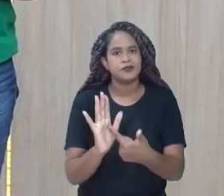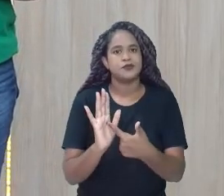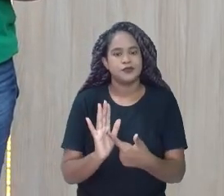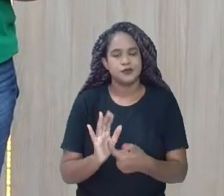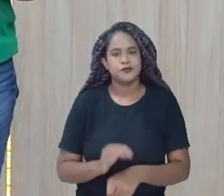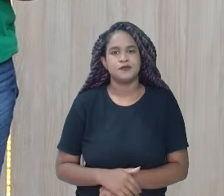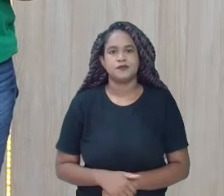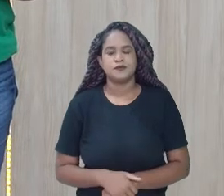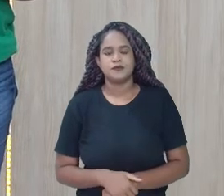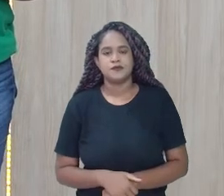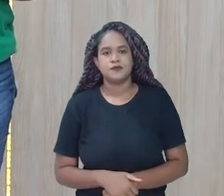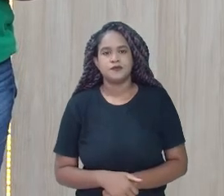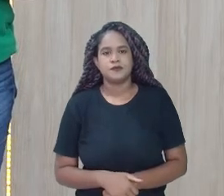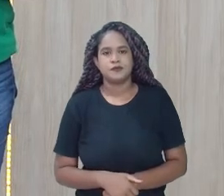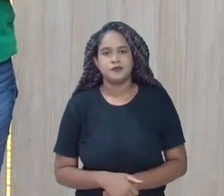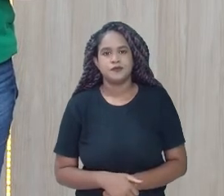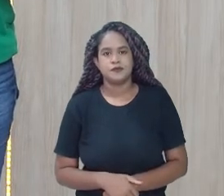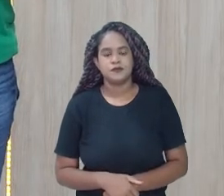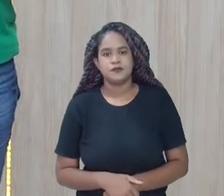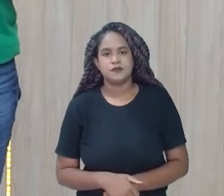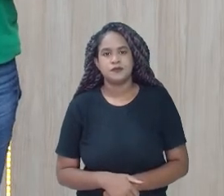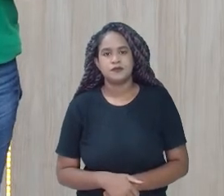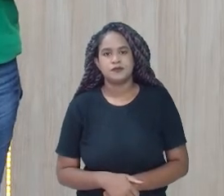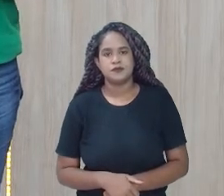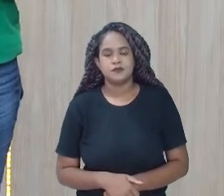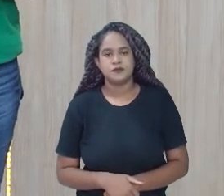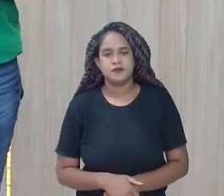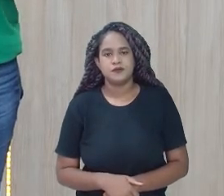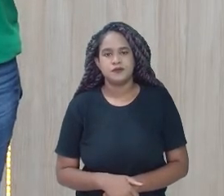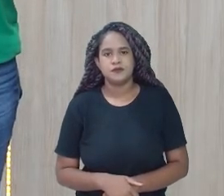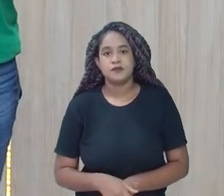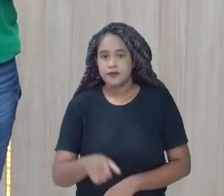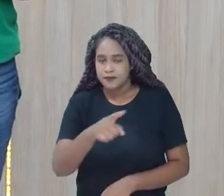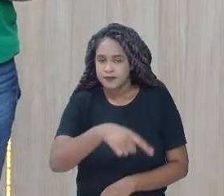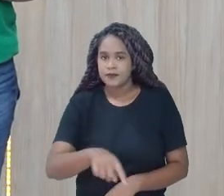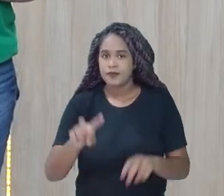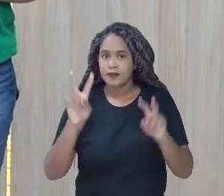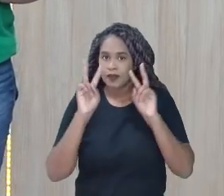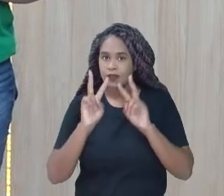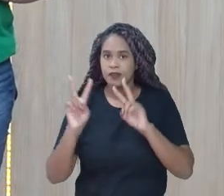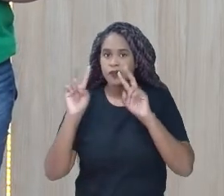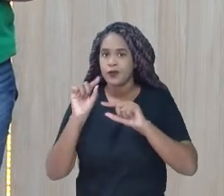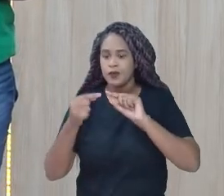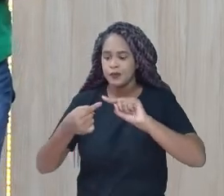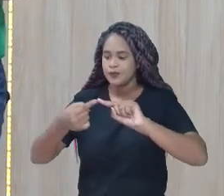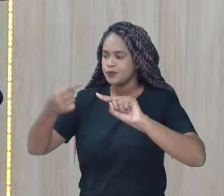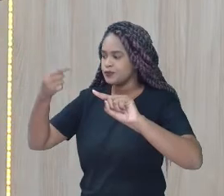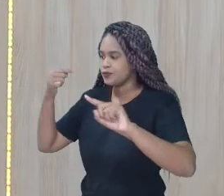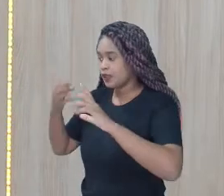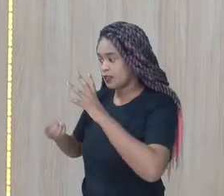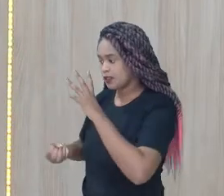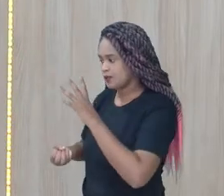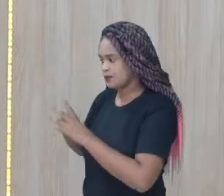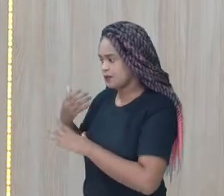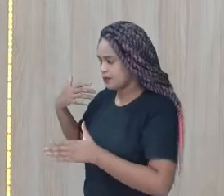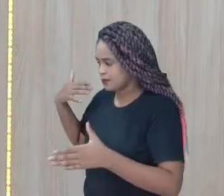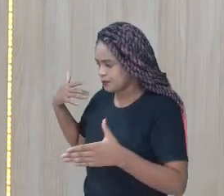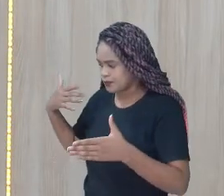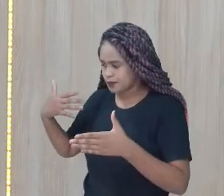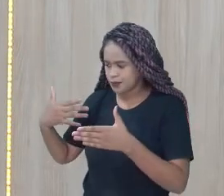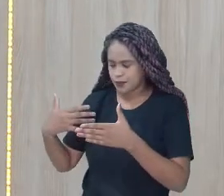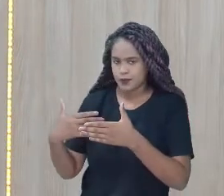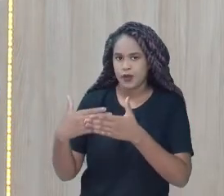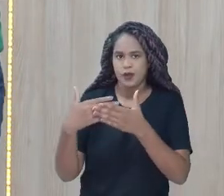é? Vocês viram que ao longo da história esse gênero foi passando, ele surgiu a partir do teatro